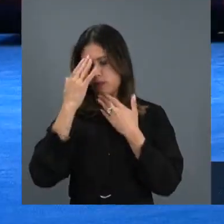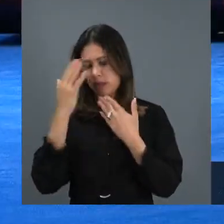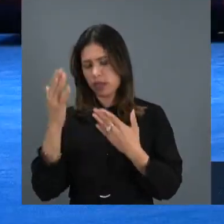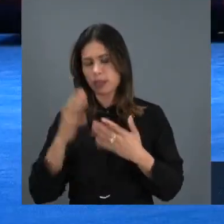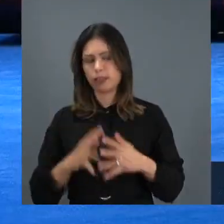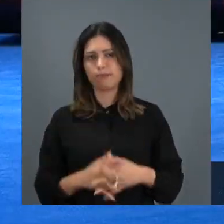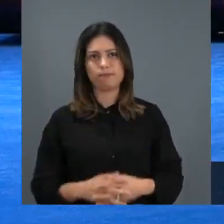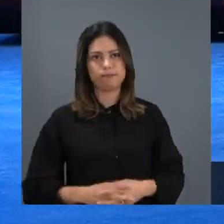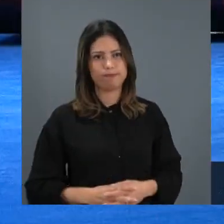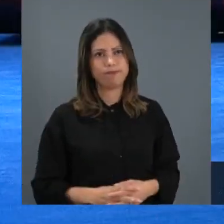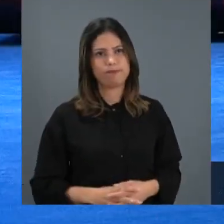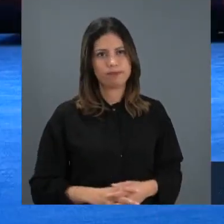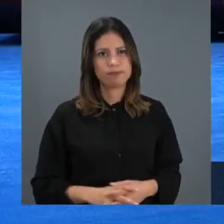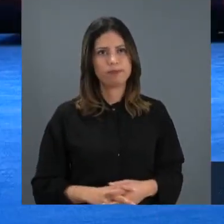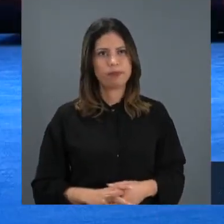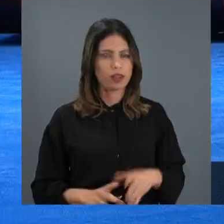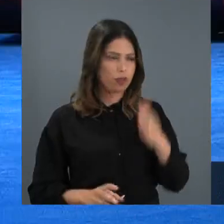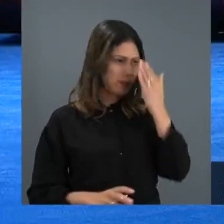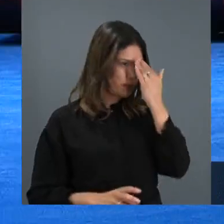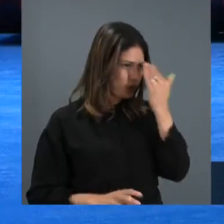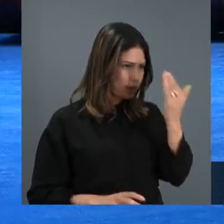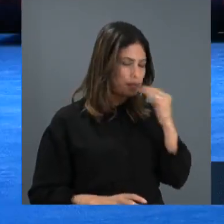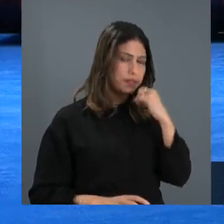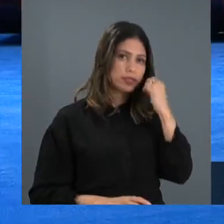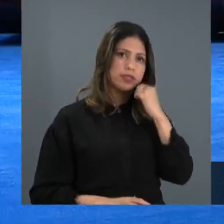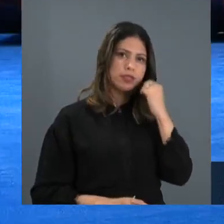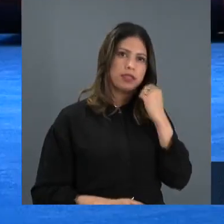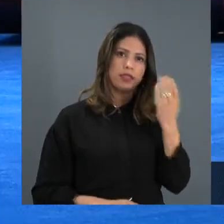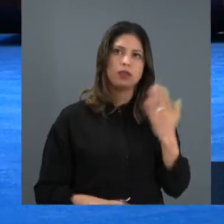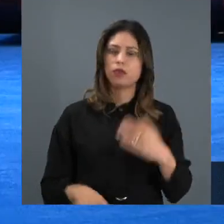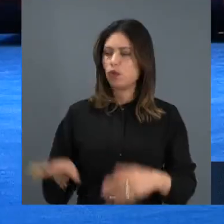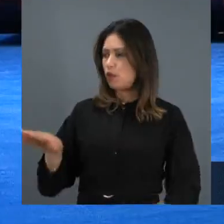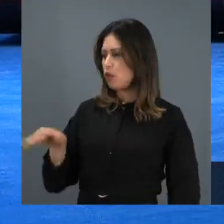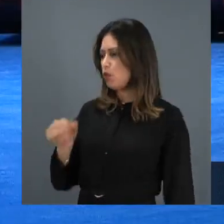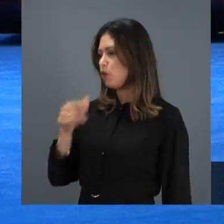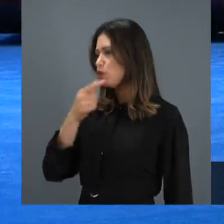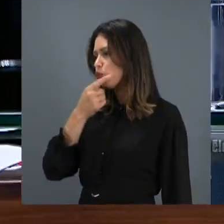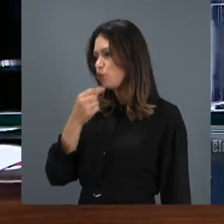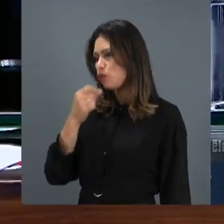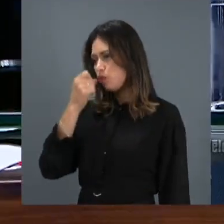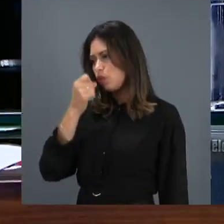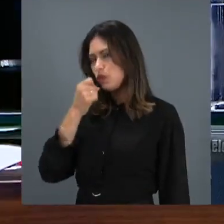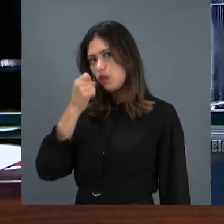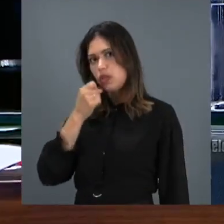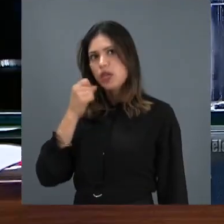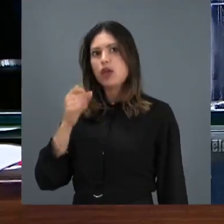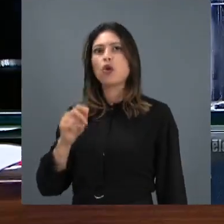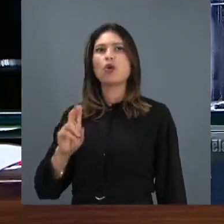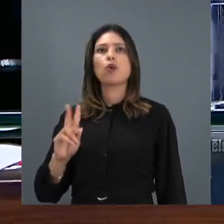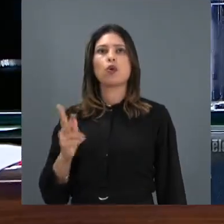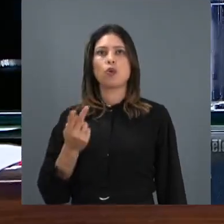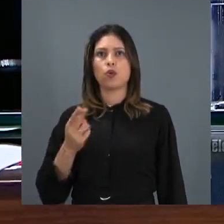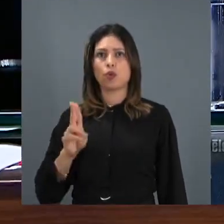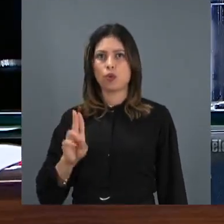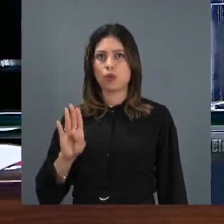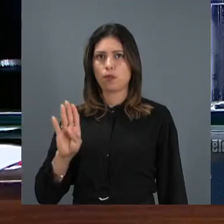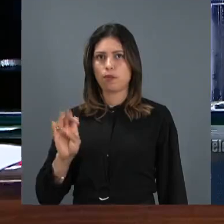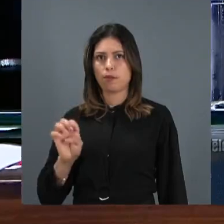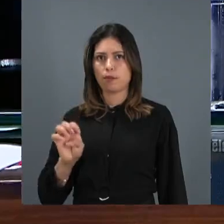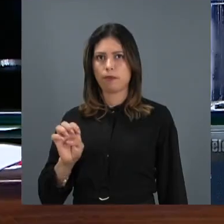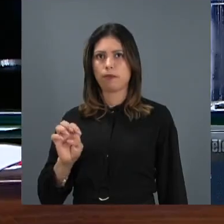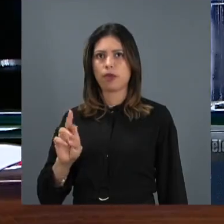Everton. Obrigado, senador Girão. Convido para fazer o uso da palavra o senador Humberto Costa.